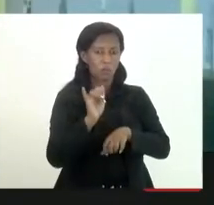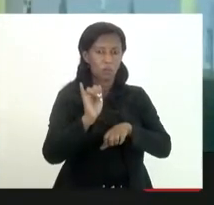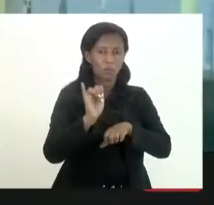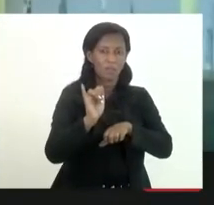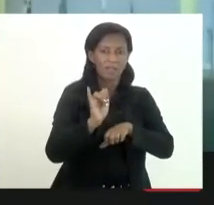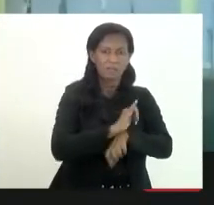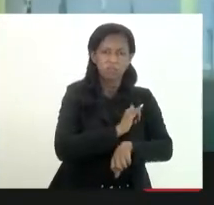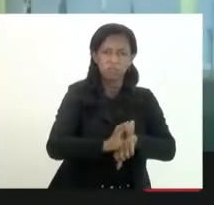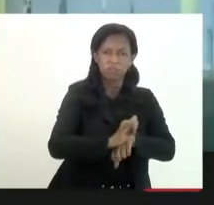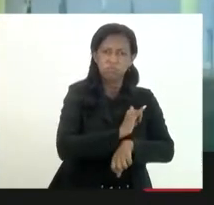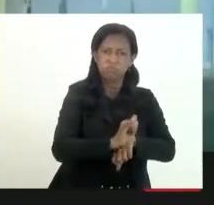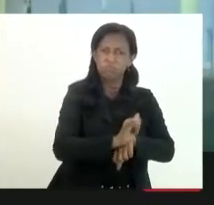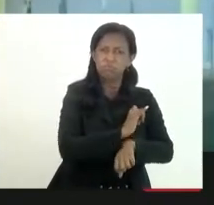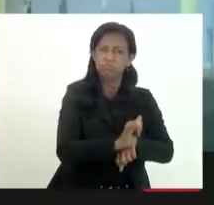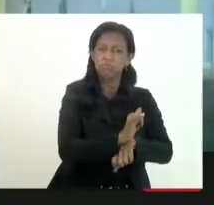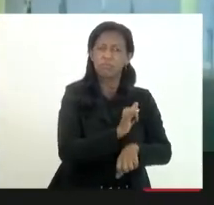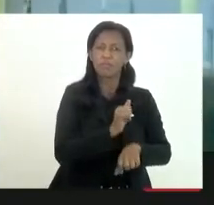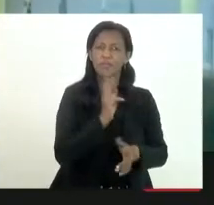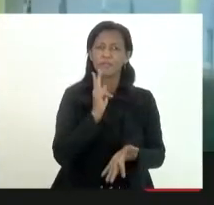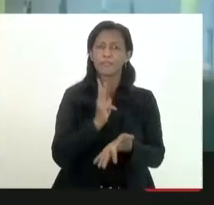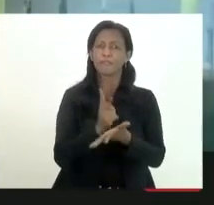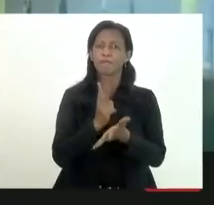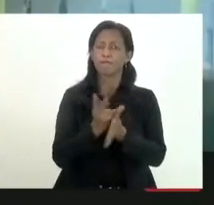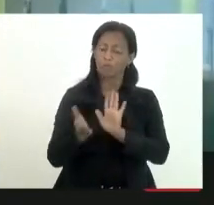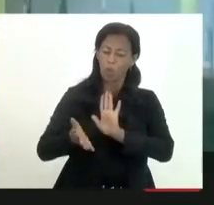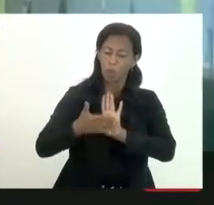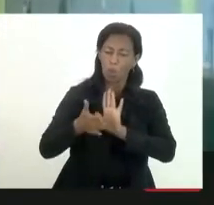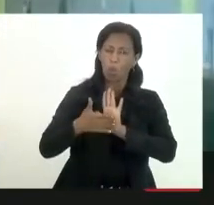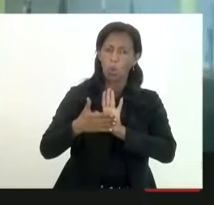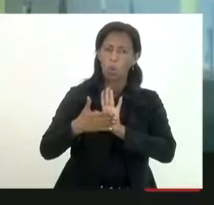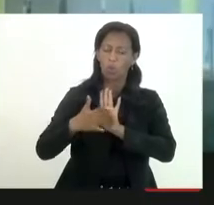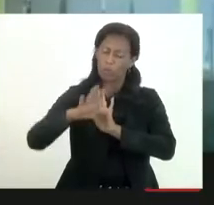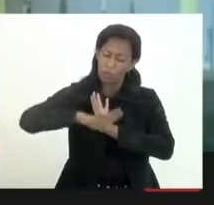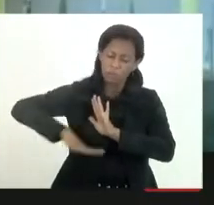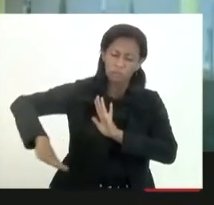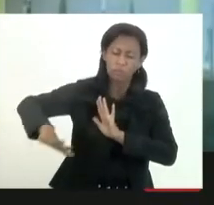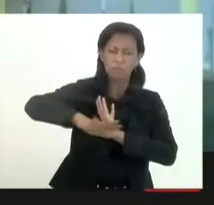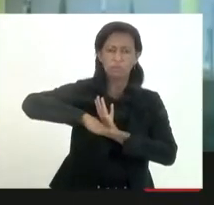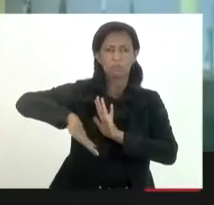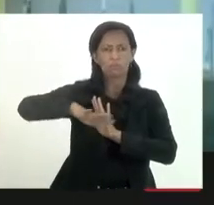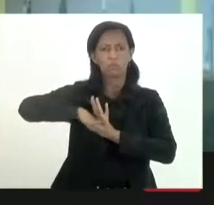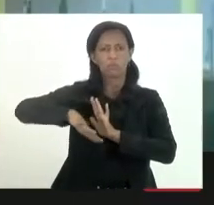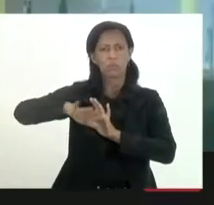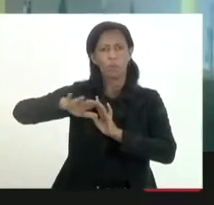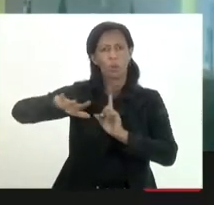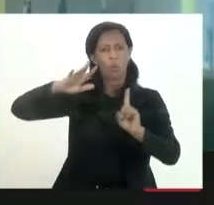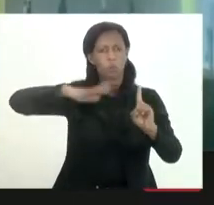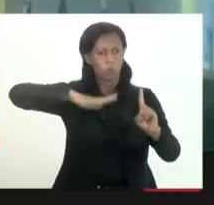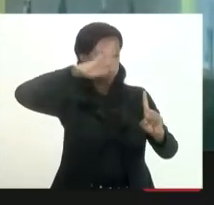se continuar louvando os nossos ancestrais a partir